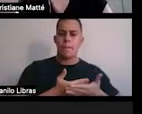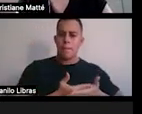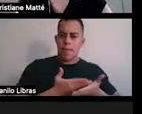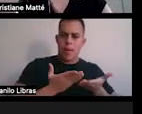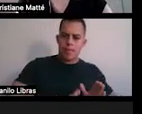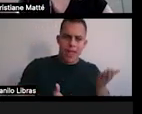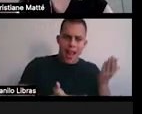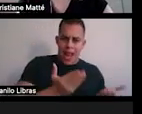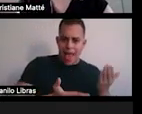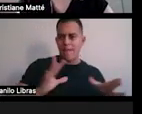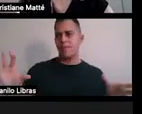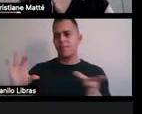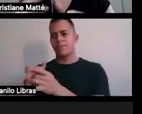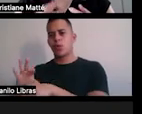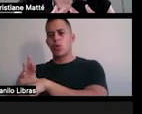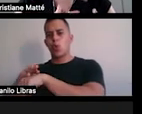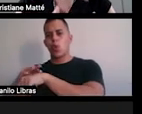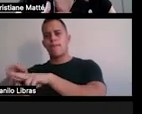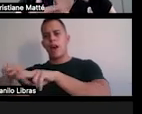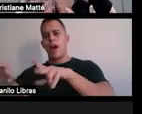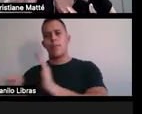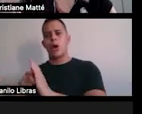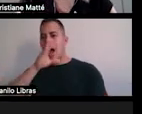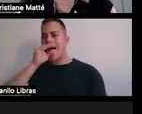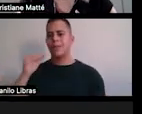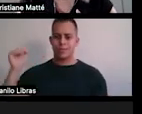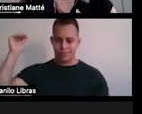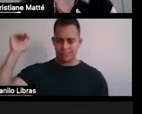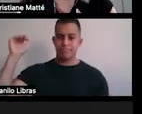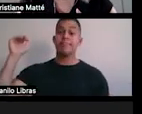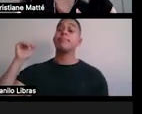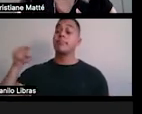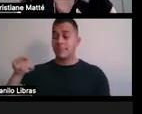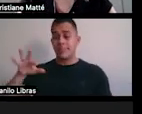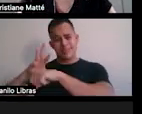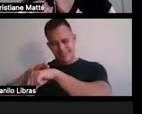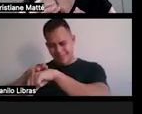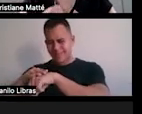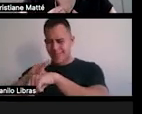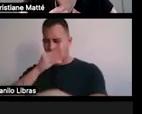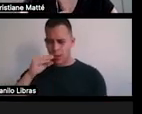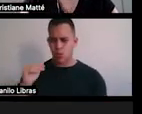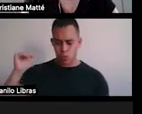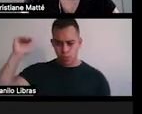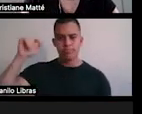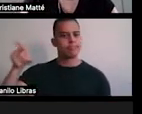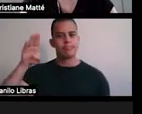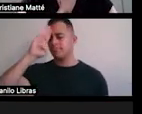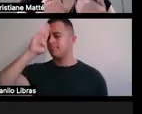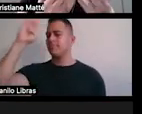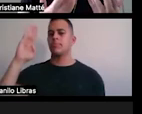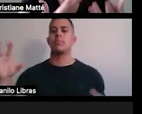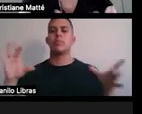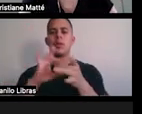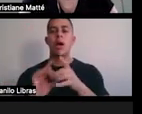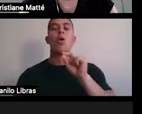uma série de doenças na vida adulta. Essas doenças que aparecem na vida adulta desses indivíduos, elas estão principalmente relacionadas